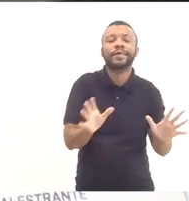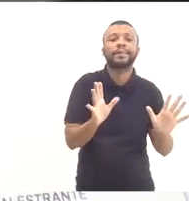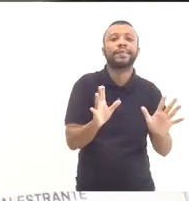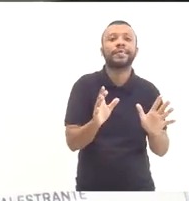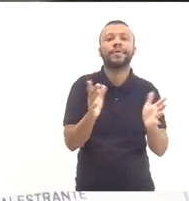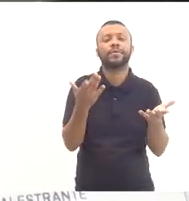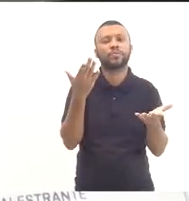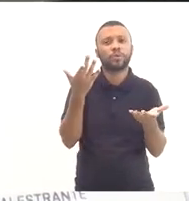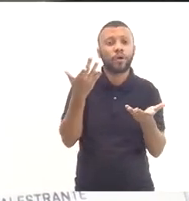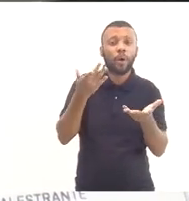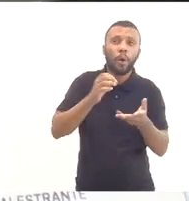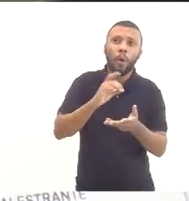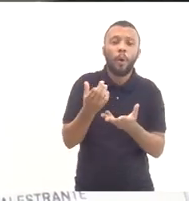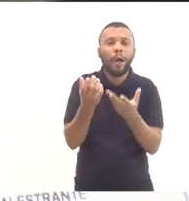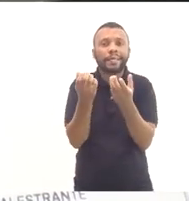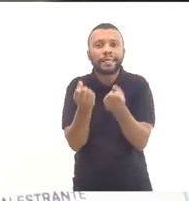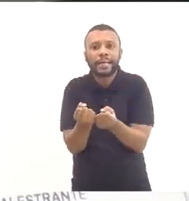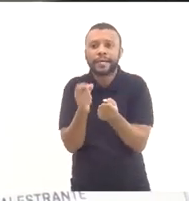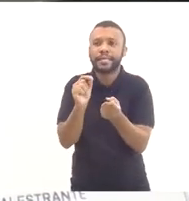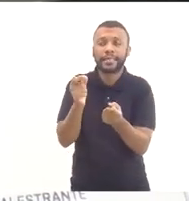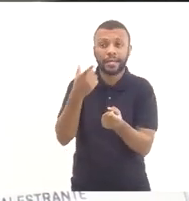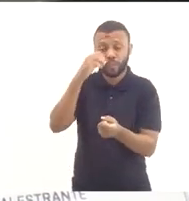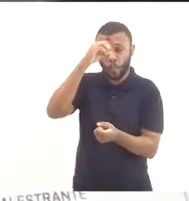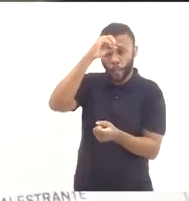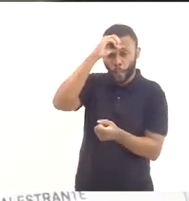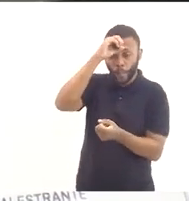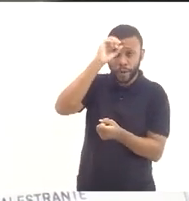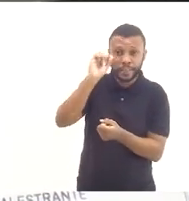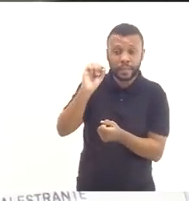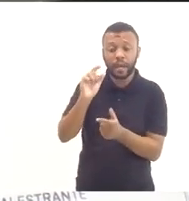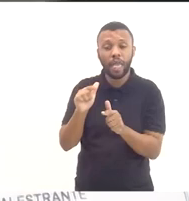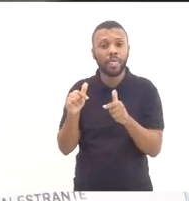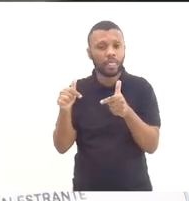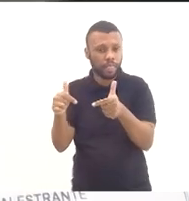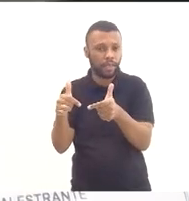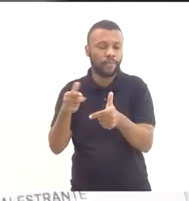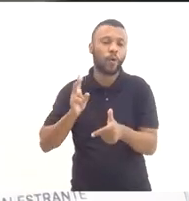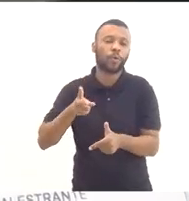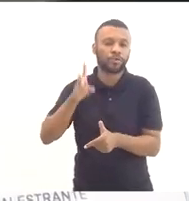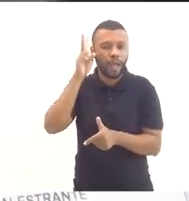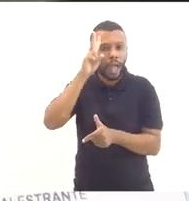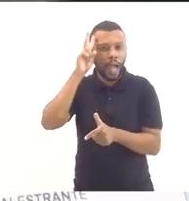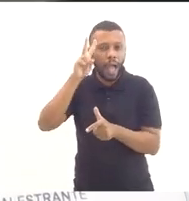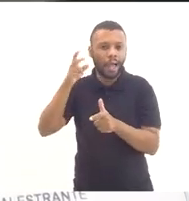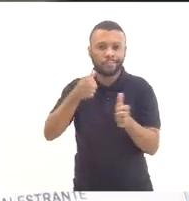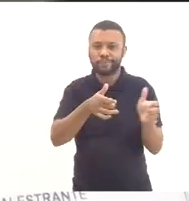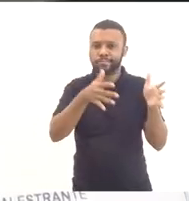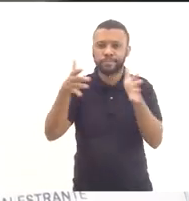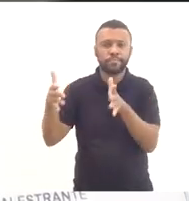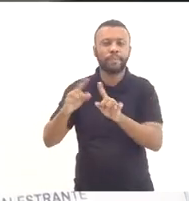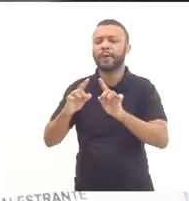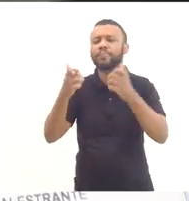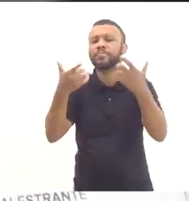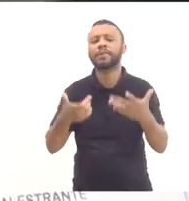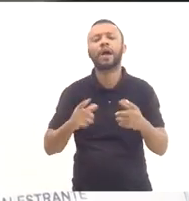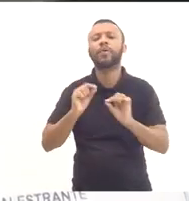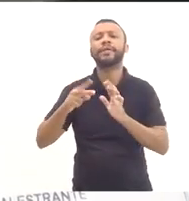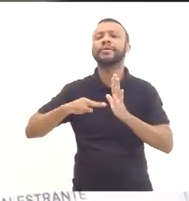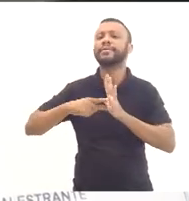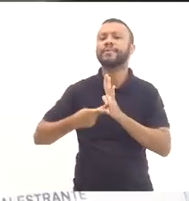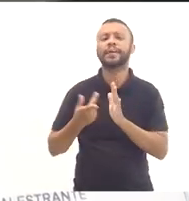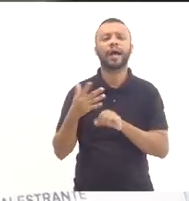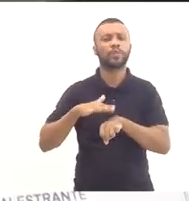sabiam manejar uma doença tá vou continuar a história não acabou mas vou falar o quê que é a doença do Davi